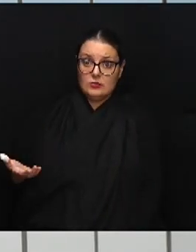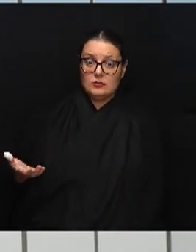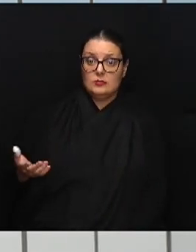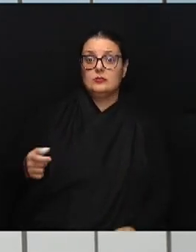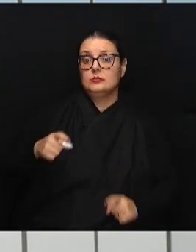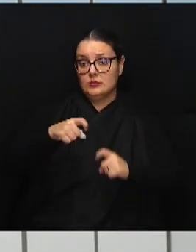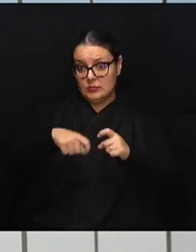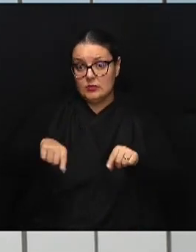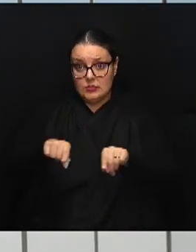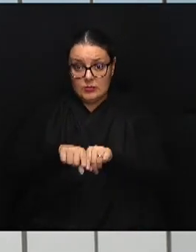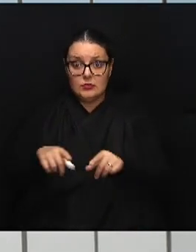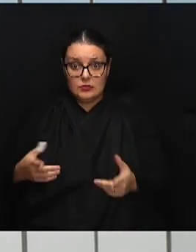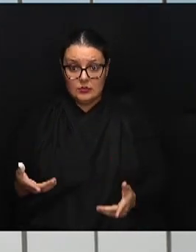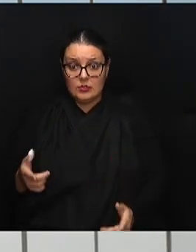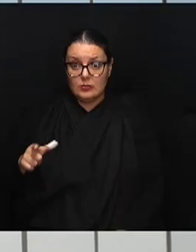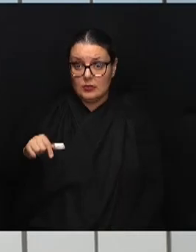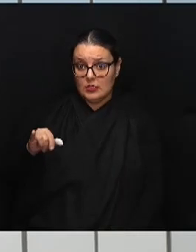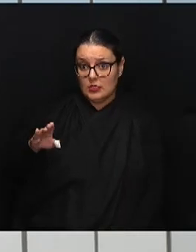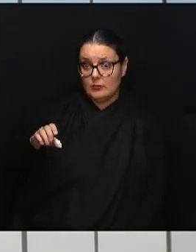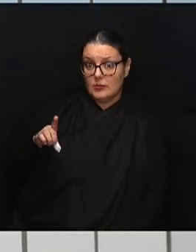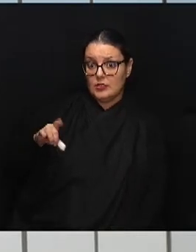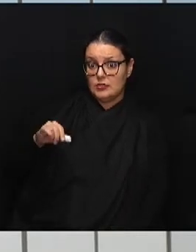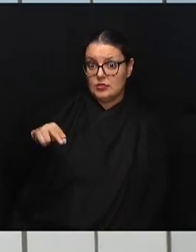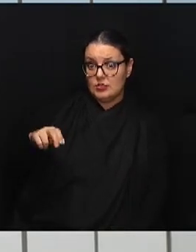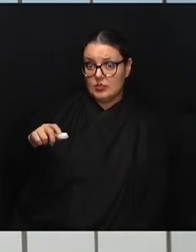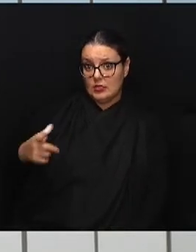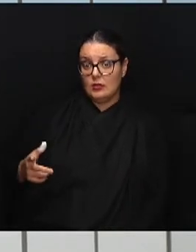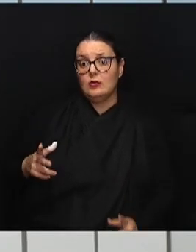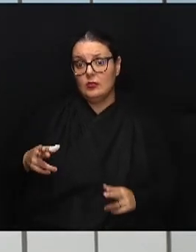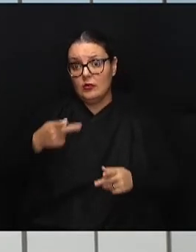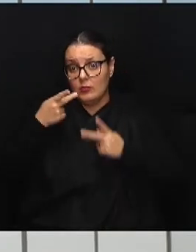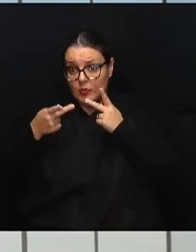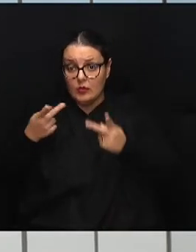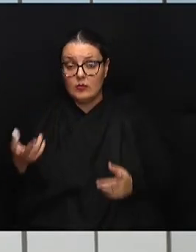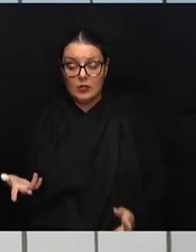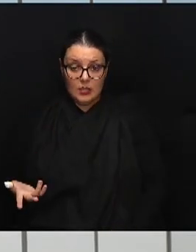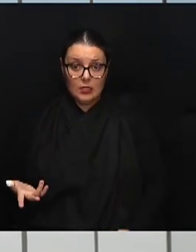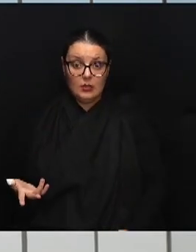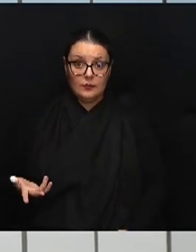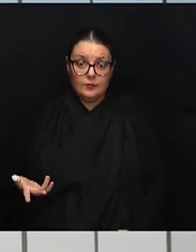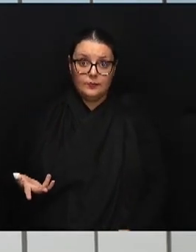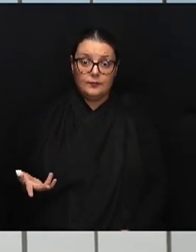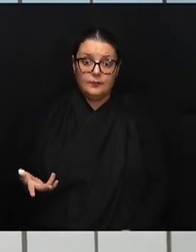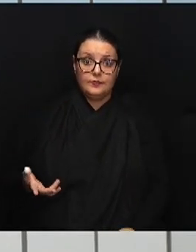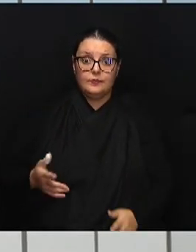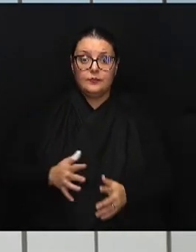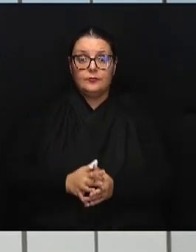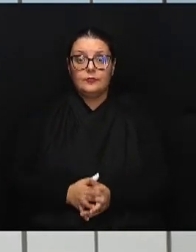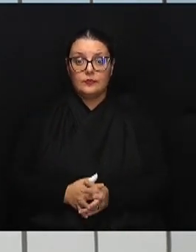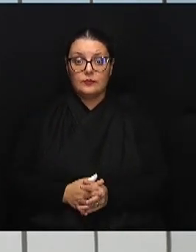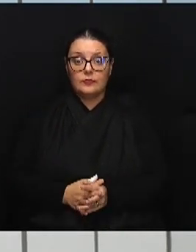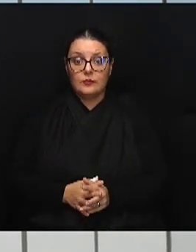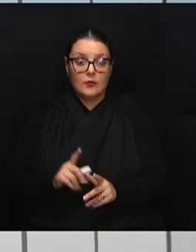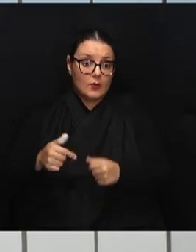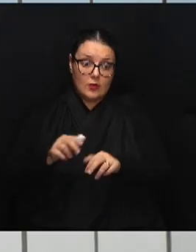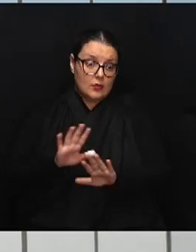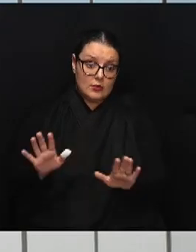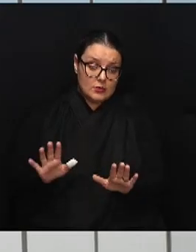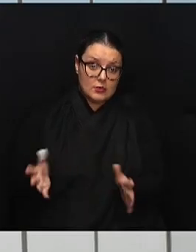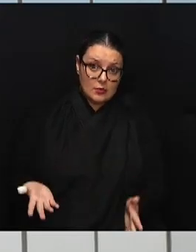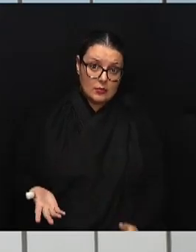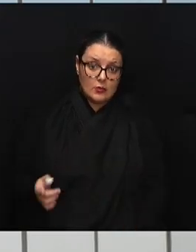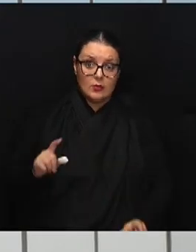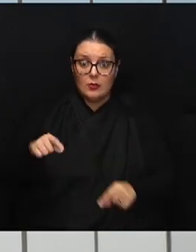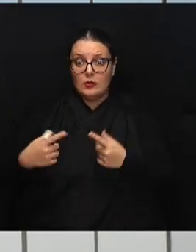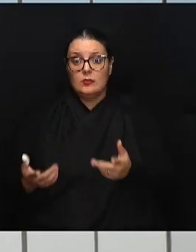sexual, libidinal, né, como se fala popularmente, e outras não, outras são